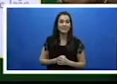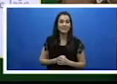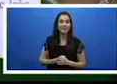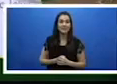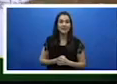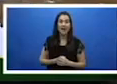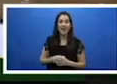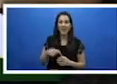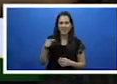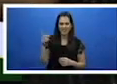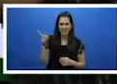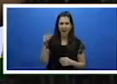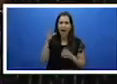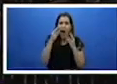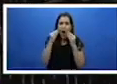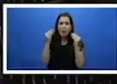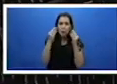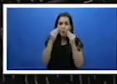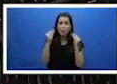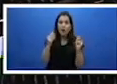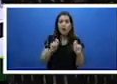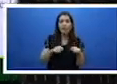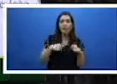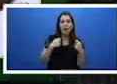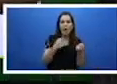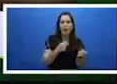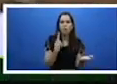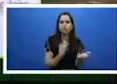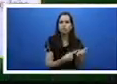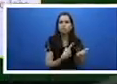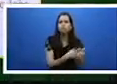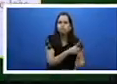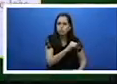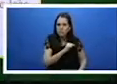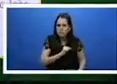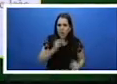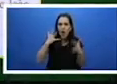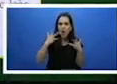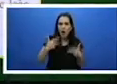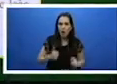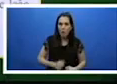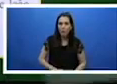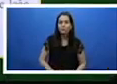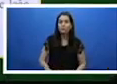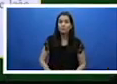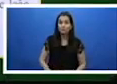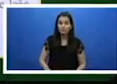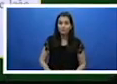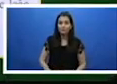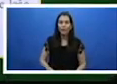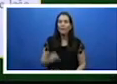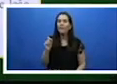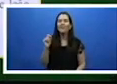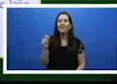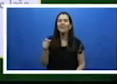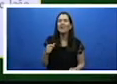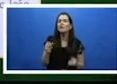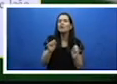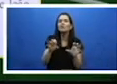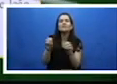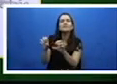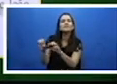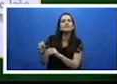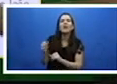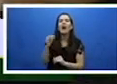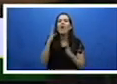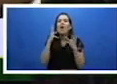a raposa dará uma lição ao leão. Que lição que a raposa vai dar ao